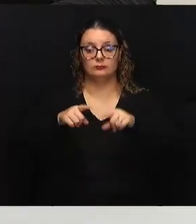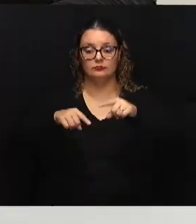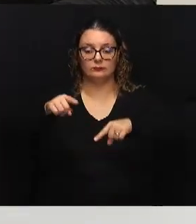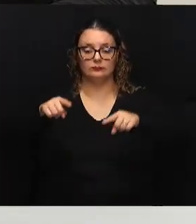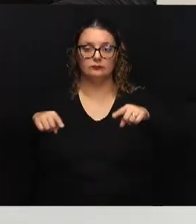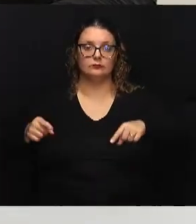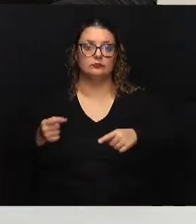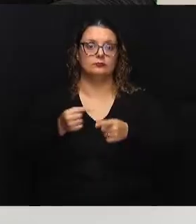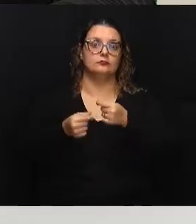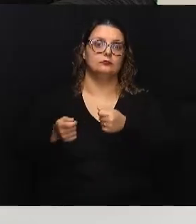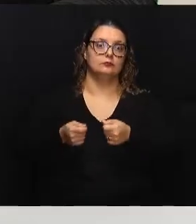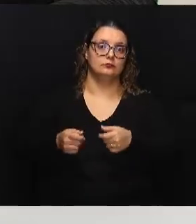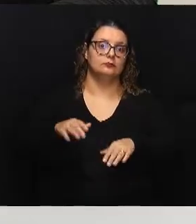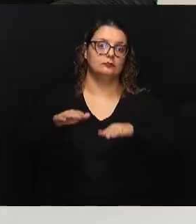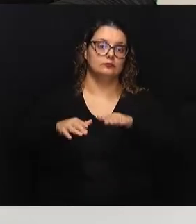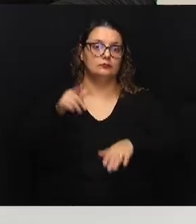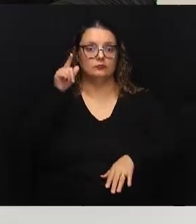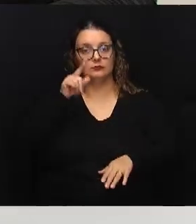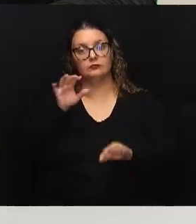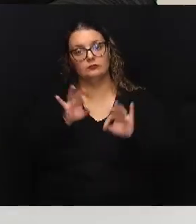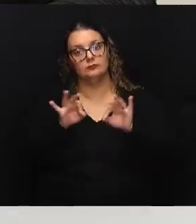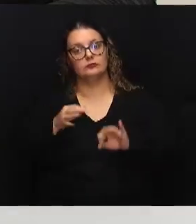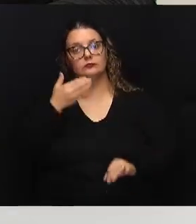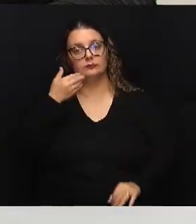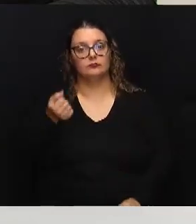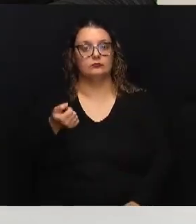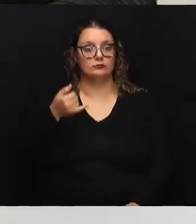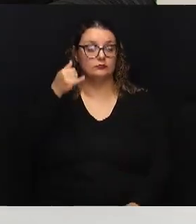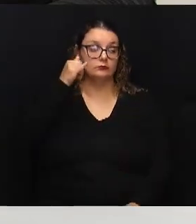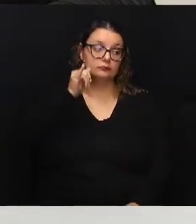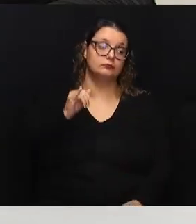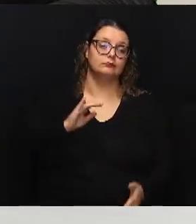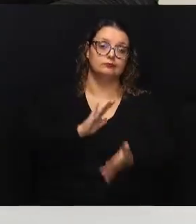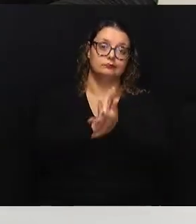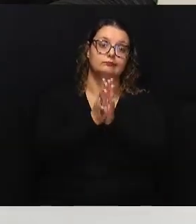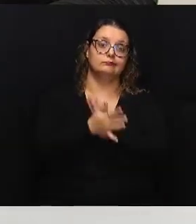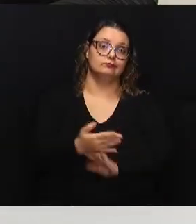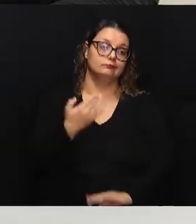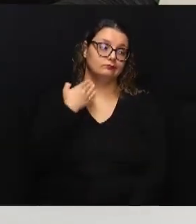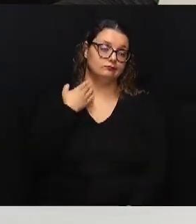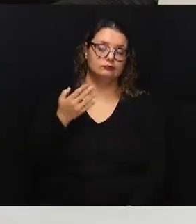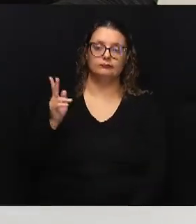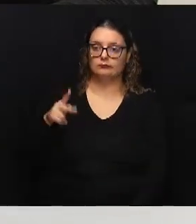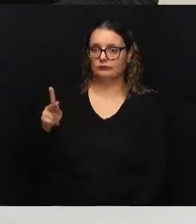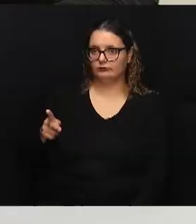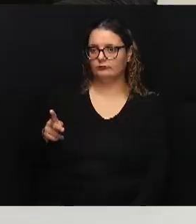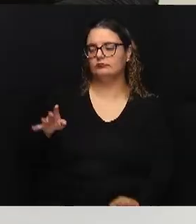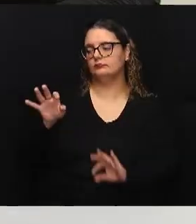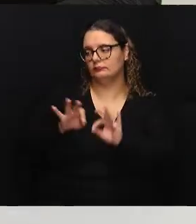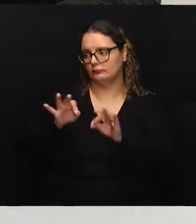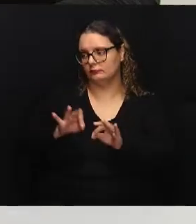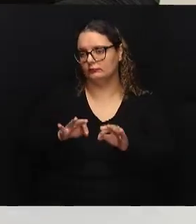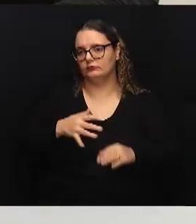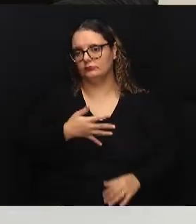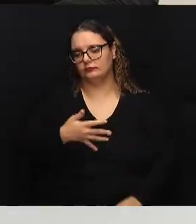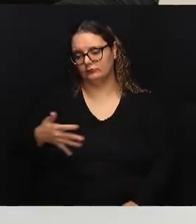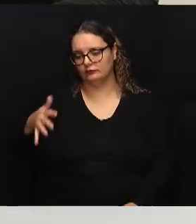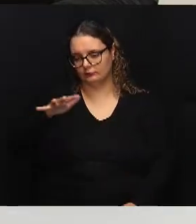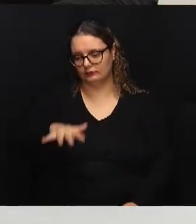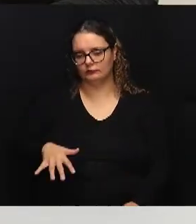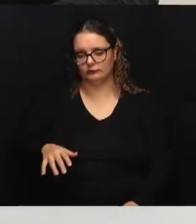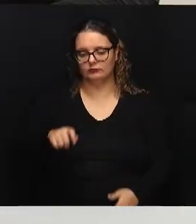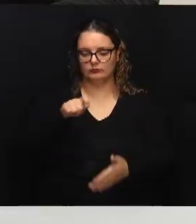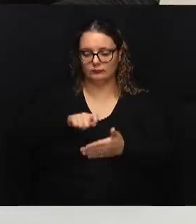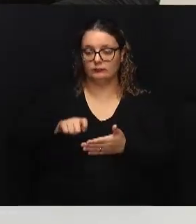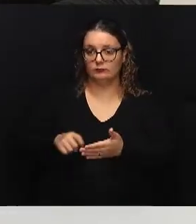economia, talvez você consiga planejar melhor e evitar desastres na sua conta bancária. E o professor, para fazer esse planejamento, né, anotar todos os gastos